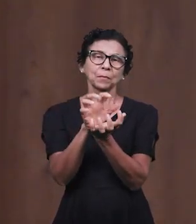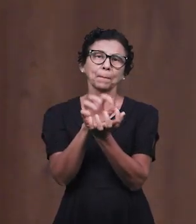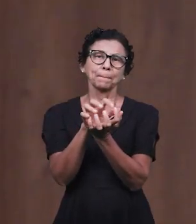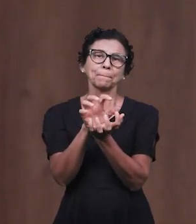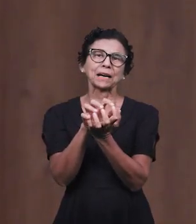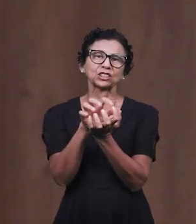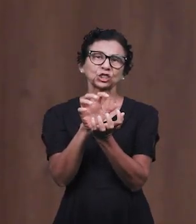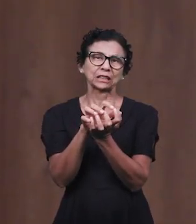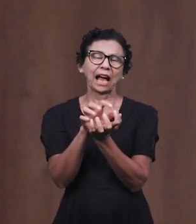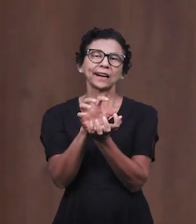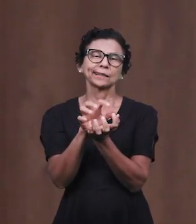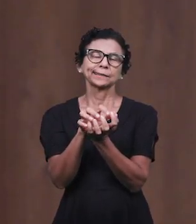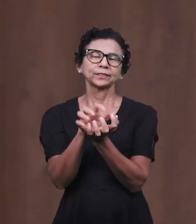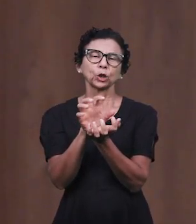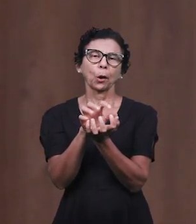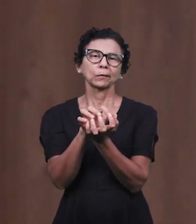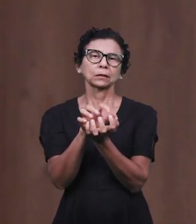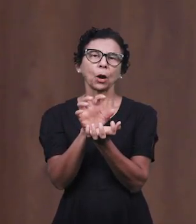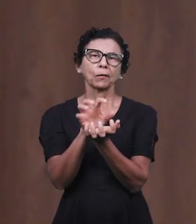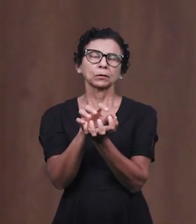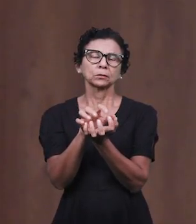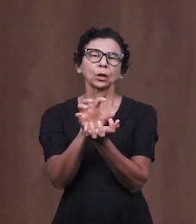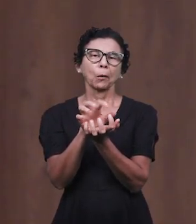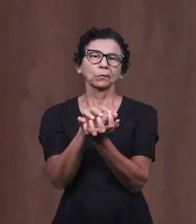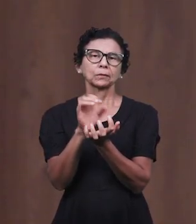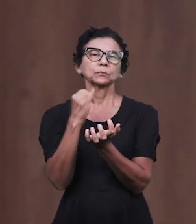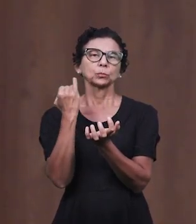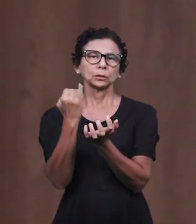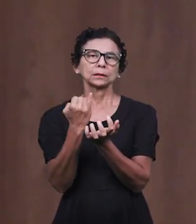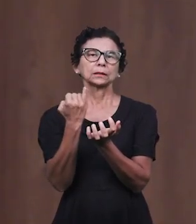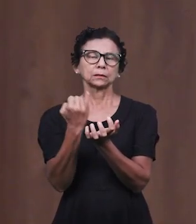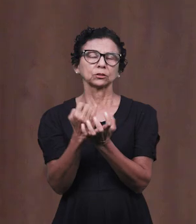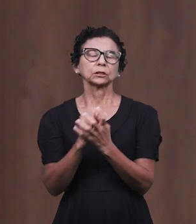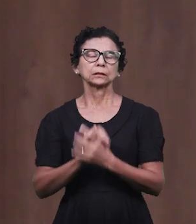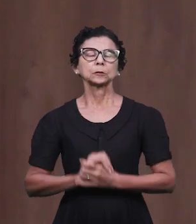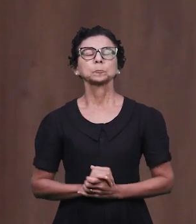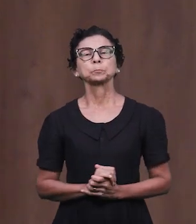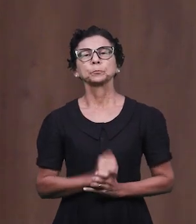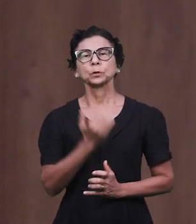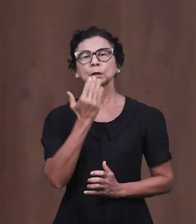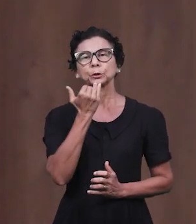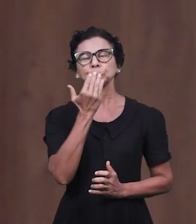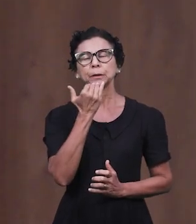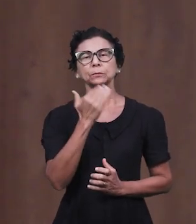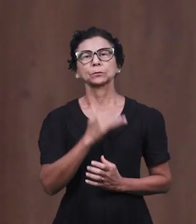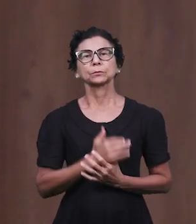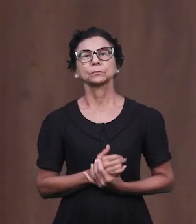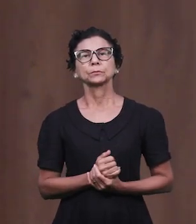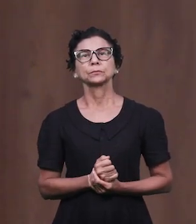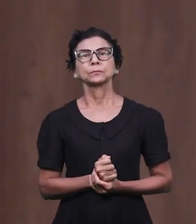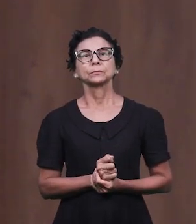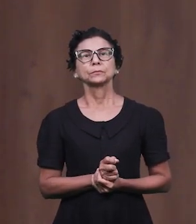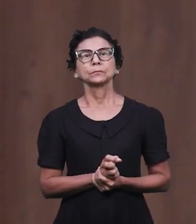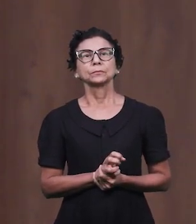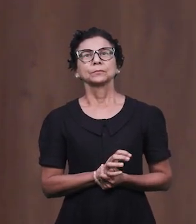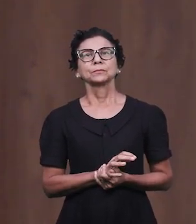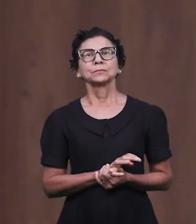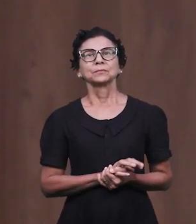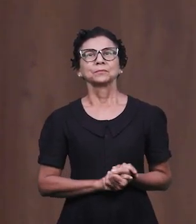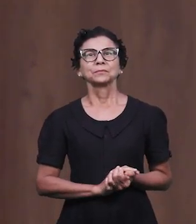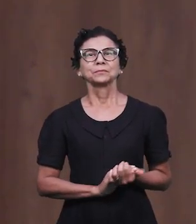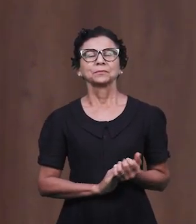é muito importante, ou tão importante quanto a gente escolher bem os alimentos, né? Quanto